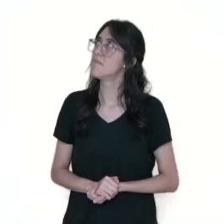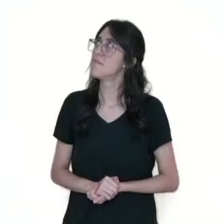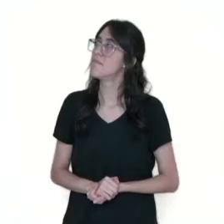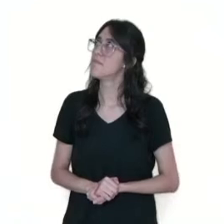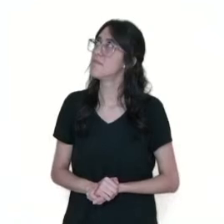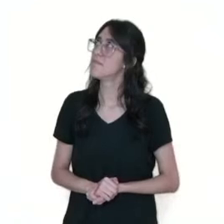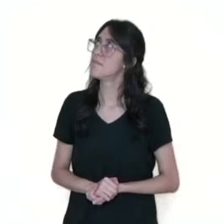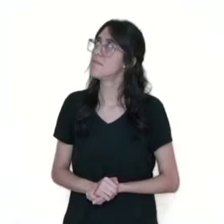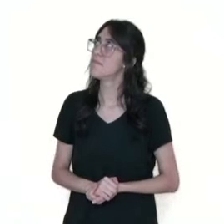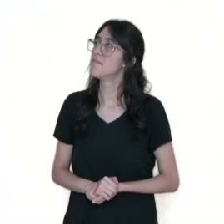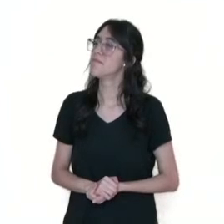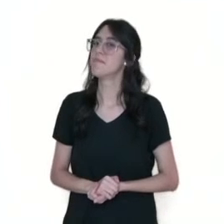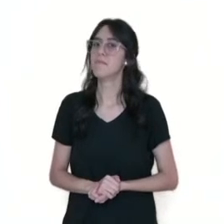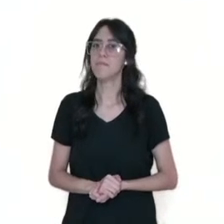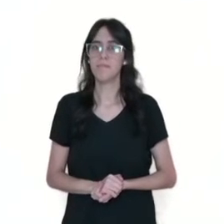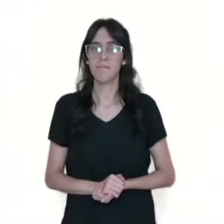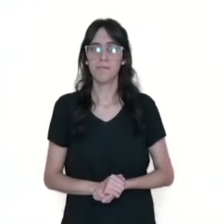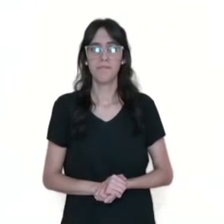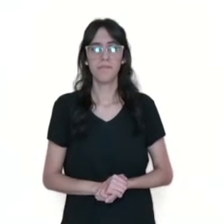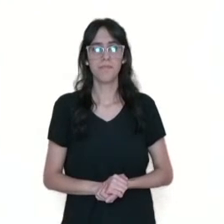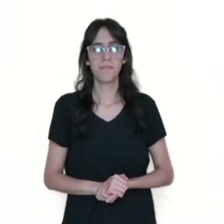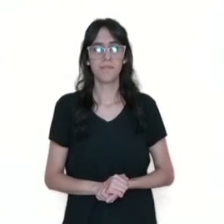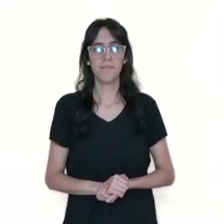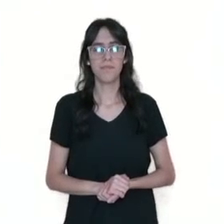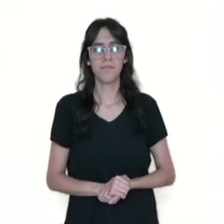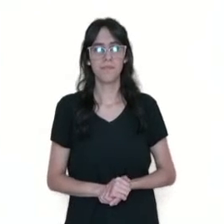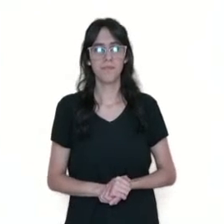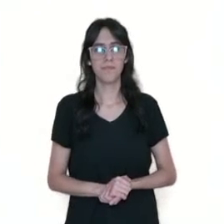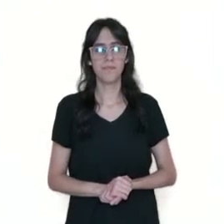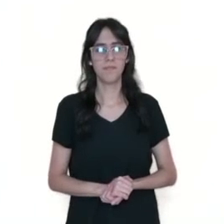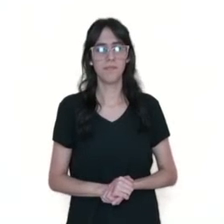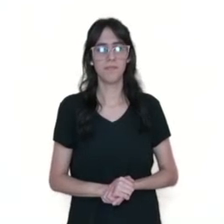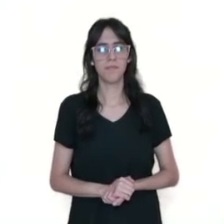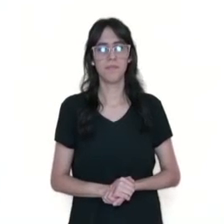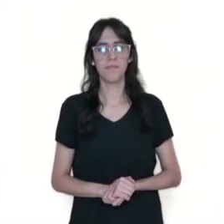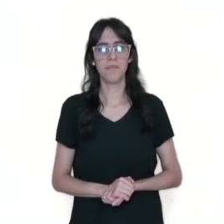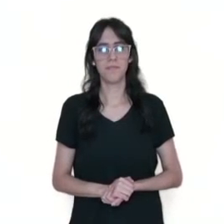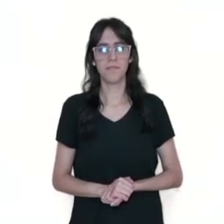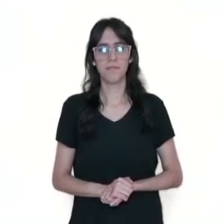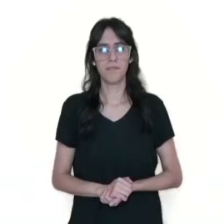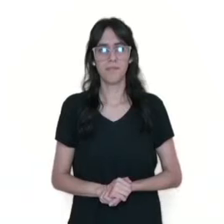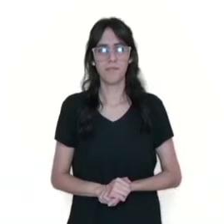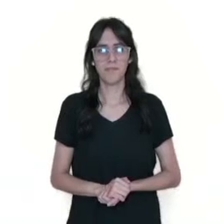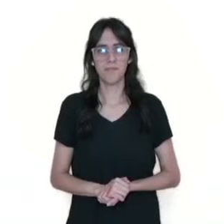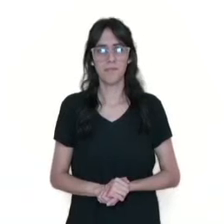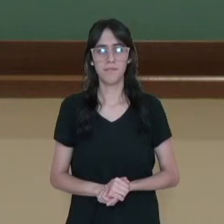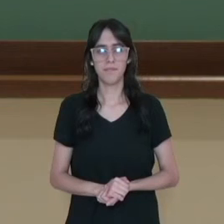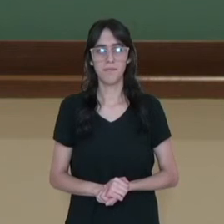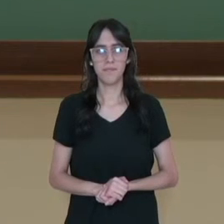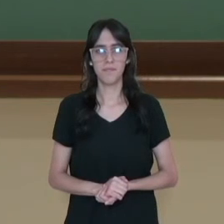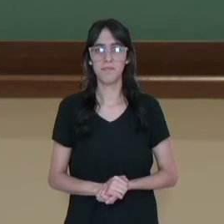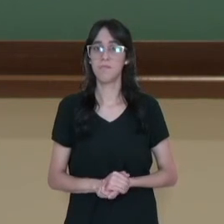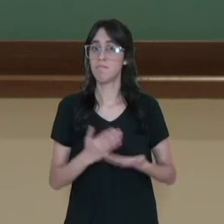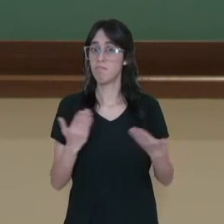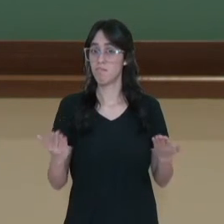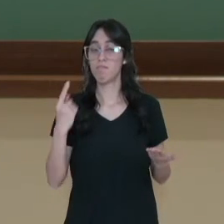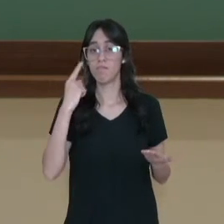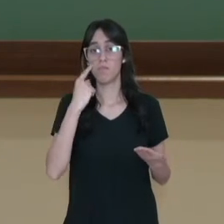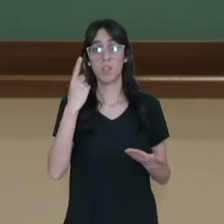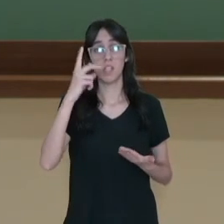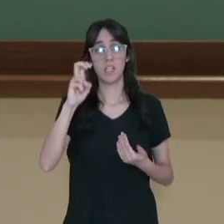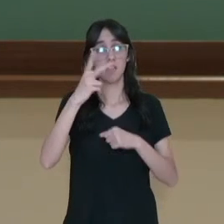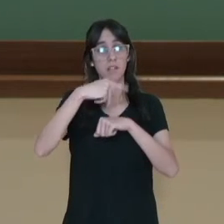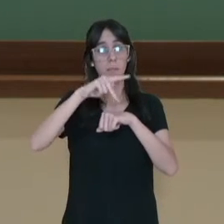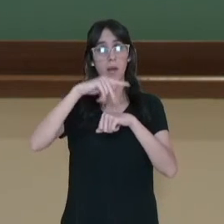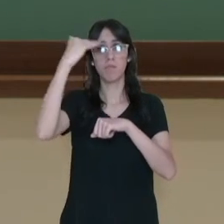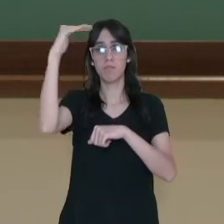Moldávia, Rússia, Tajiquistão, Turcomenistão, Ucrânia e Uzbequistão. 15 países faziam